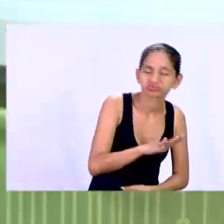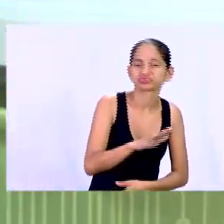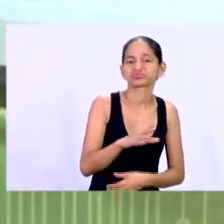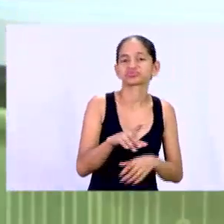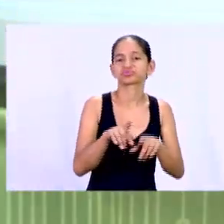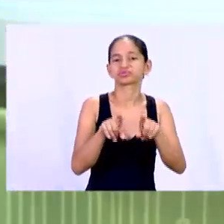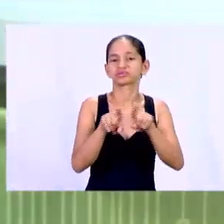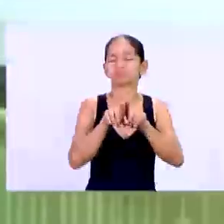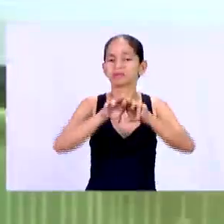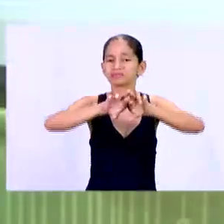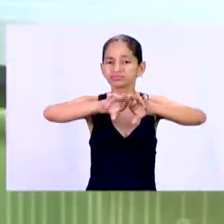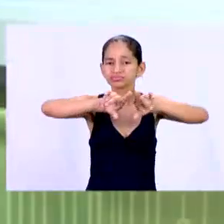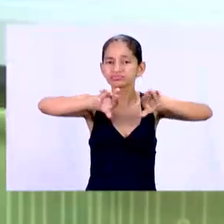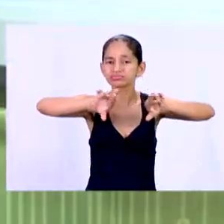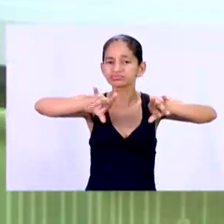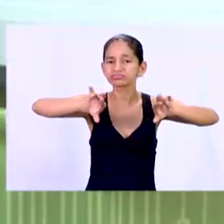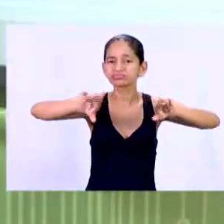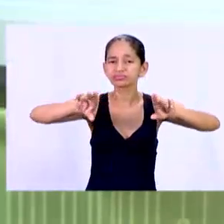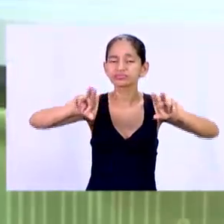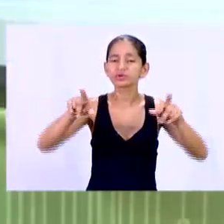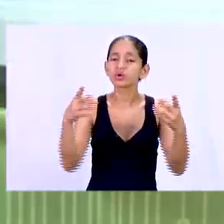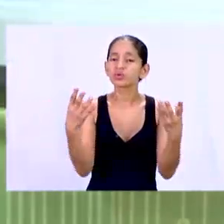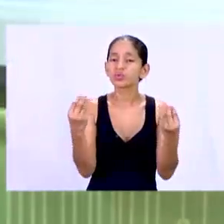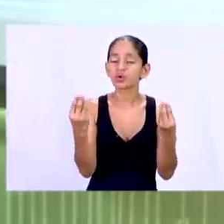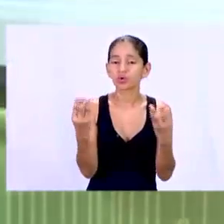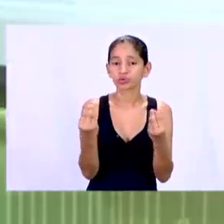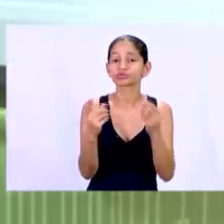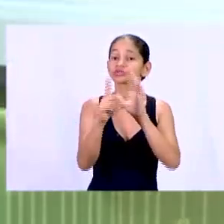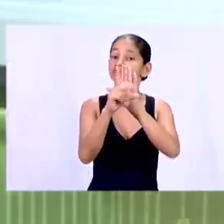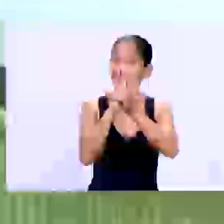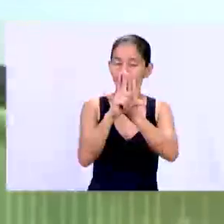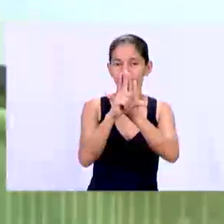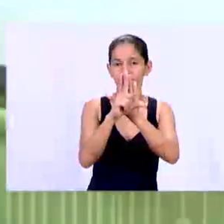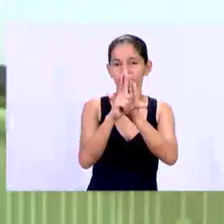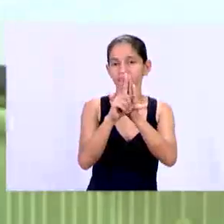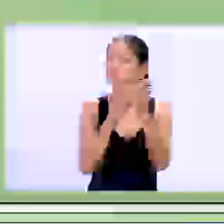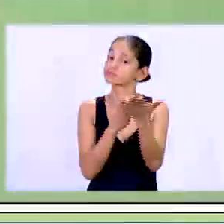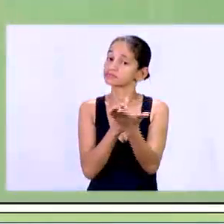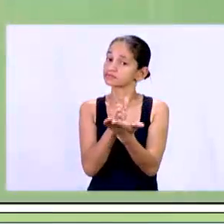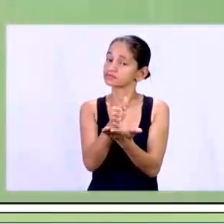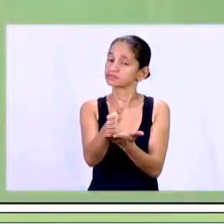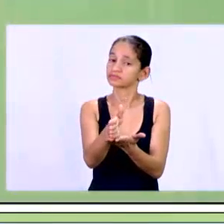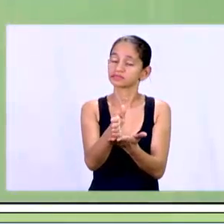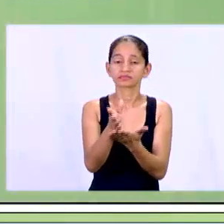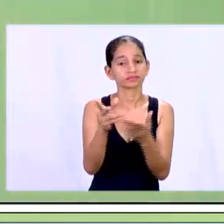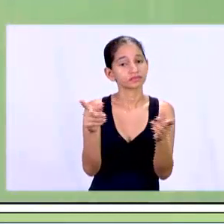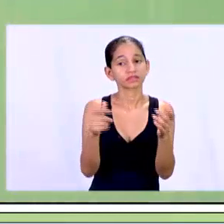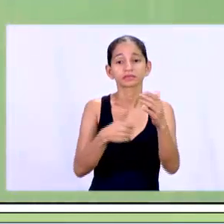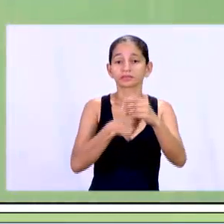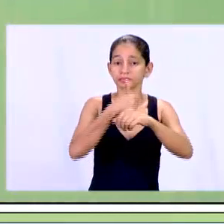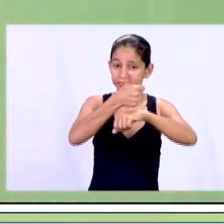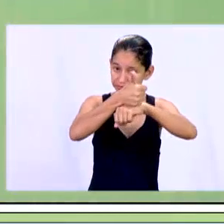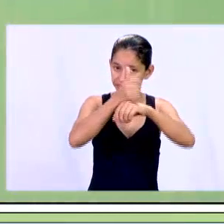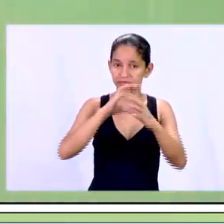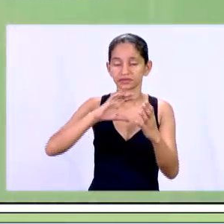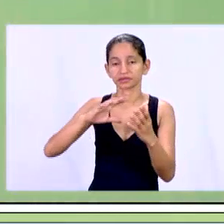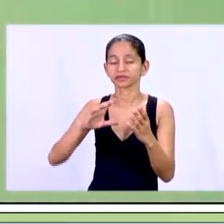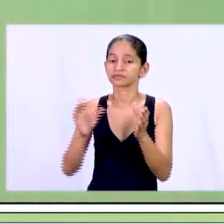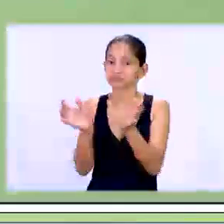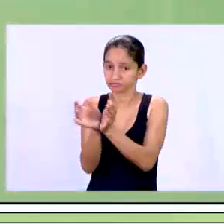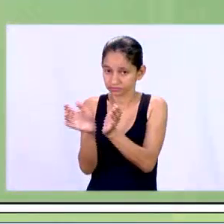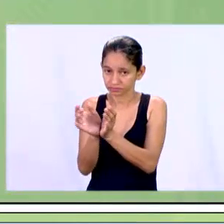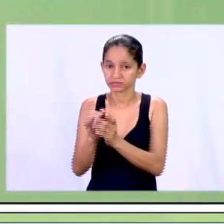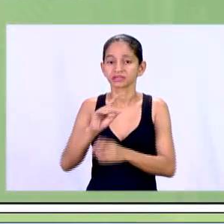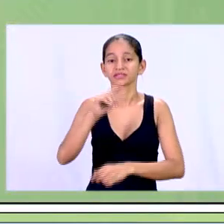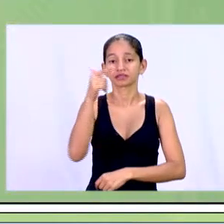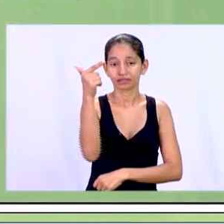mulheres. Então, foi dentro da questão da legislação, né? As questões civis. Essa foi a primeira geração. Na